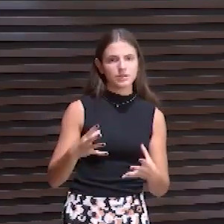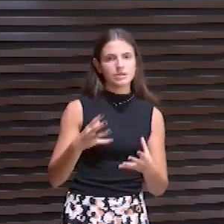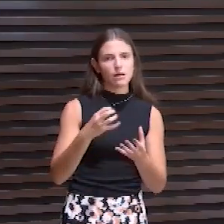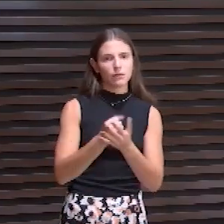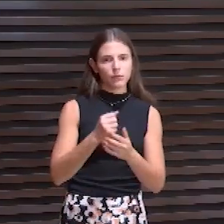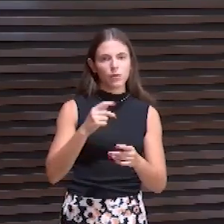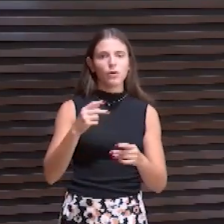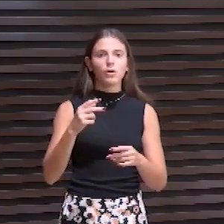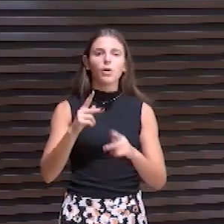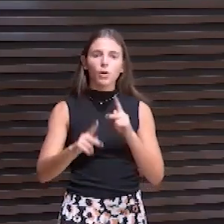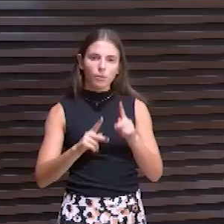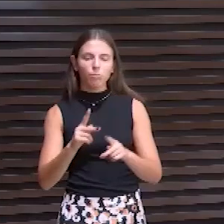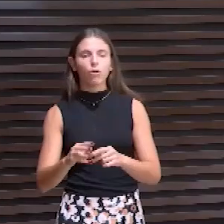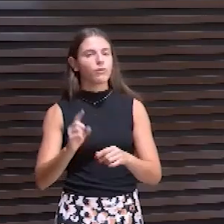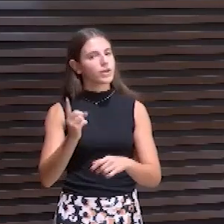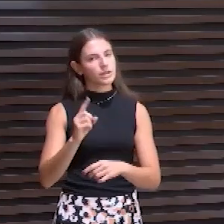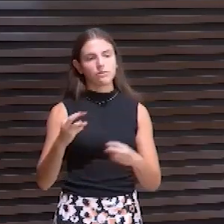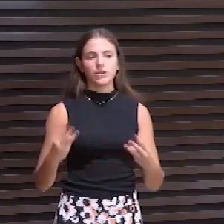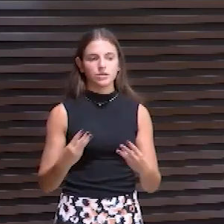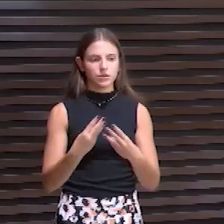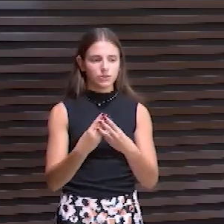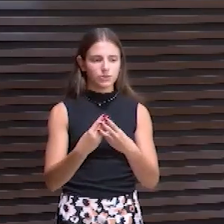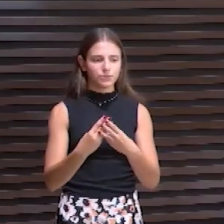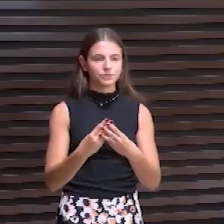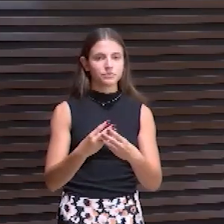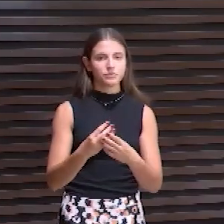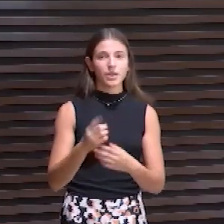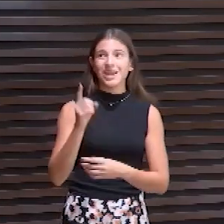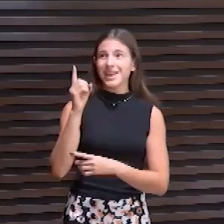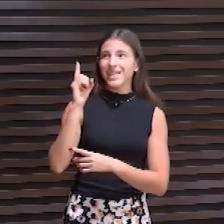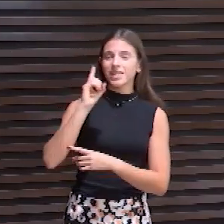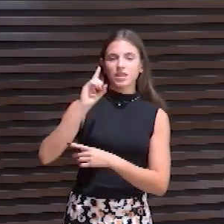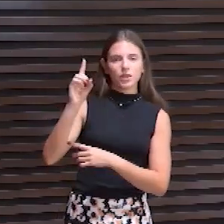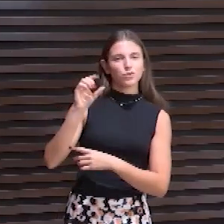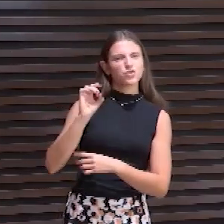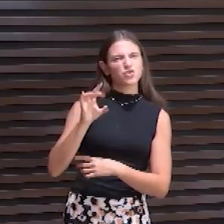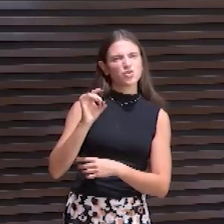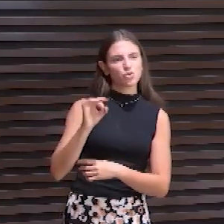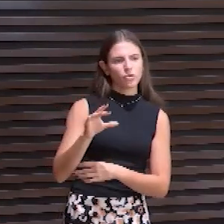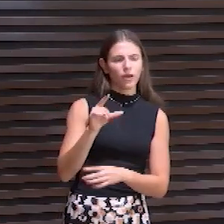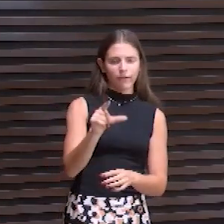exclusivista com uma etnia. Deus nunca foi...